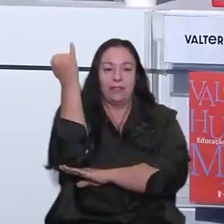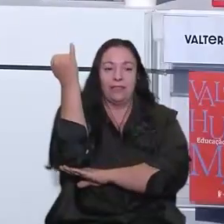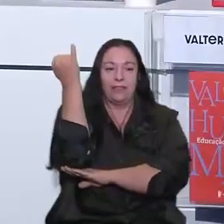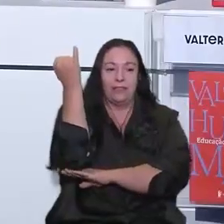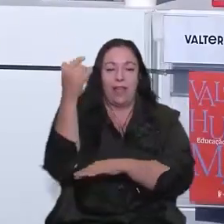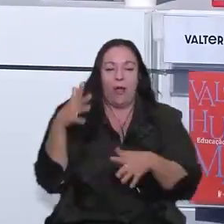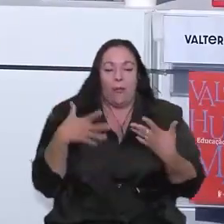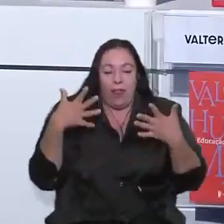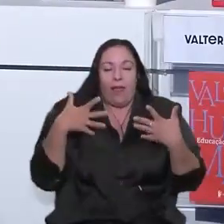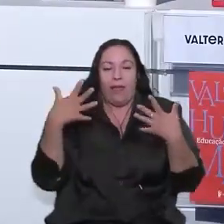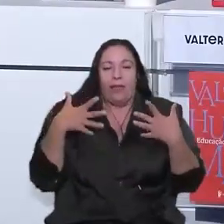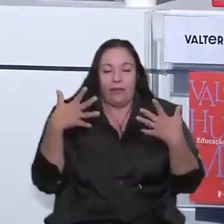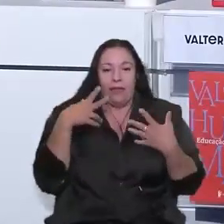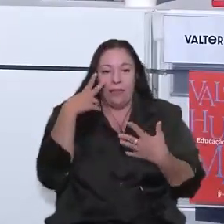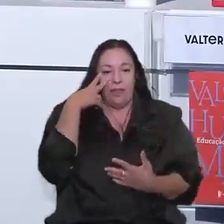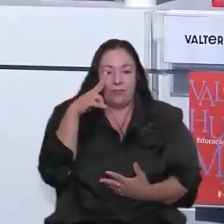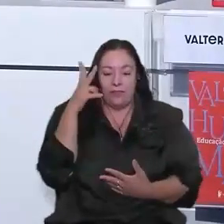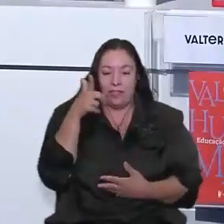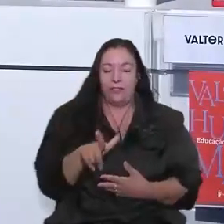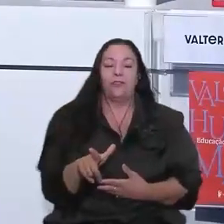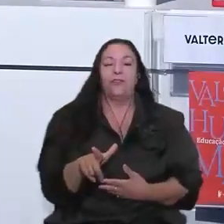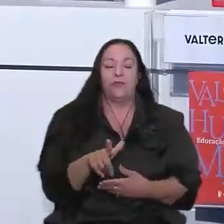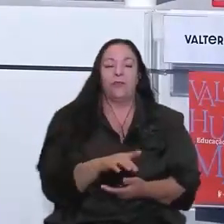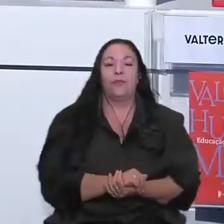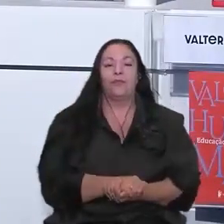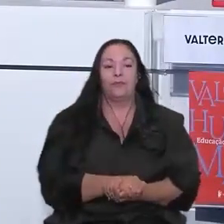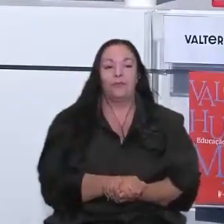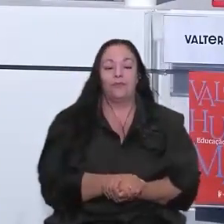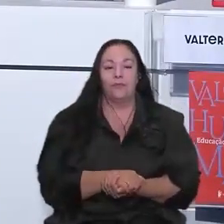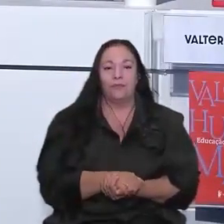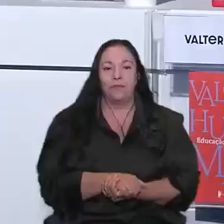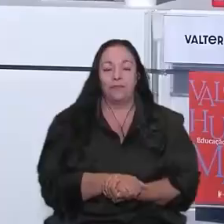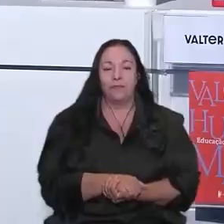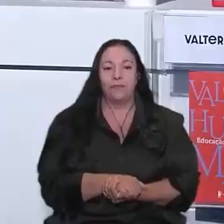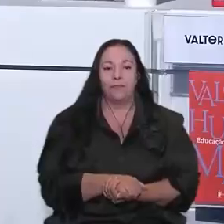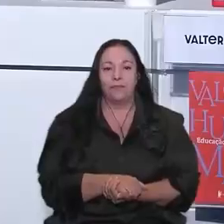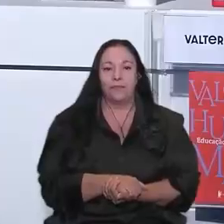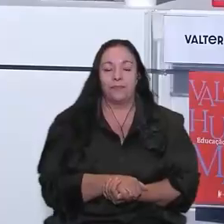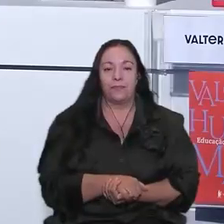uma alegria tão grande de revê-los toda vez que a gente tem essa oportunidade.